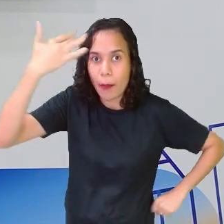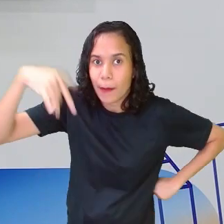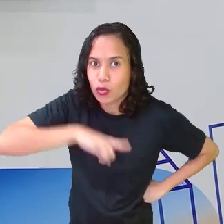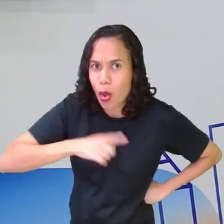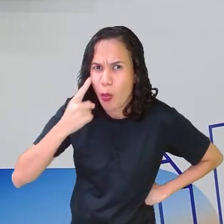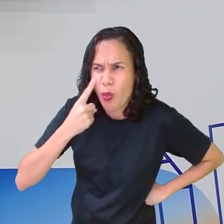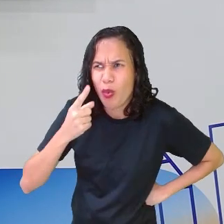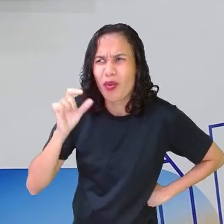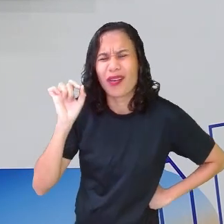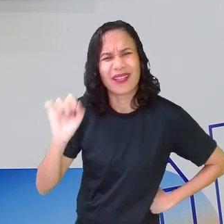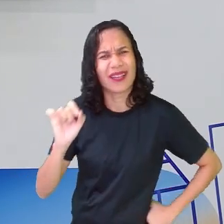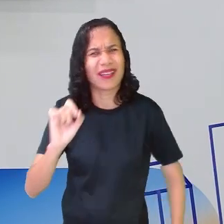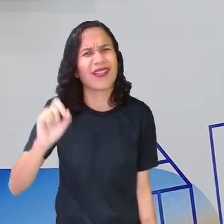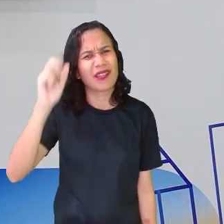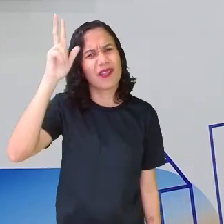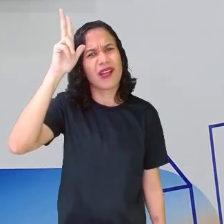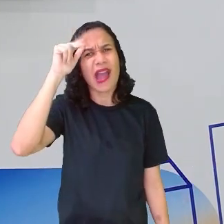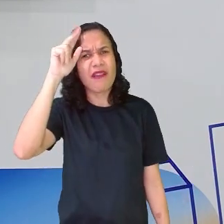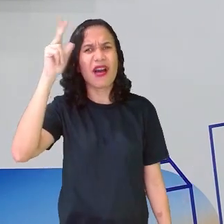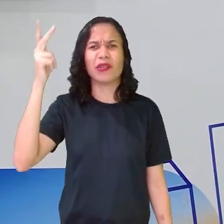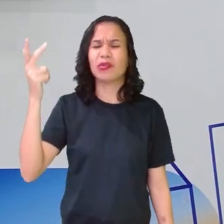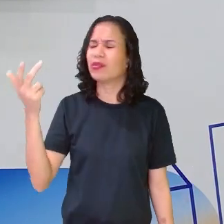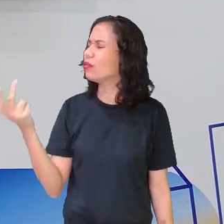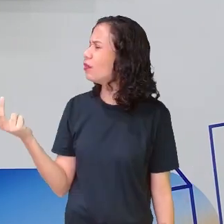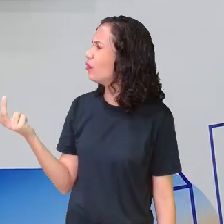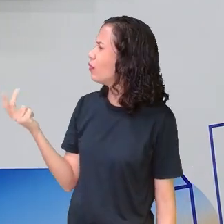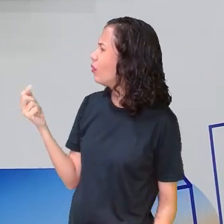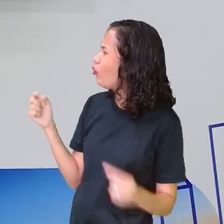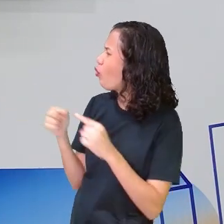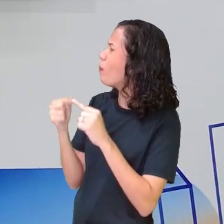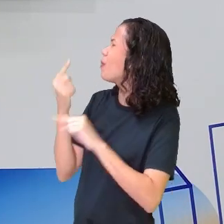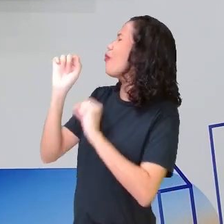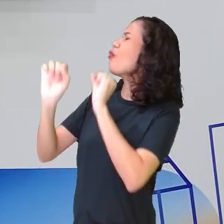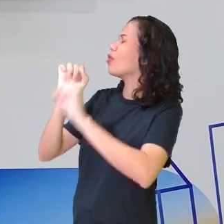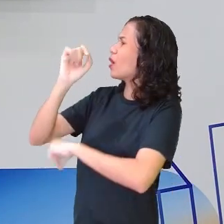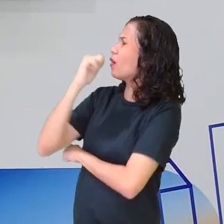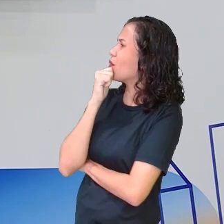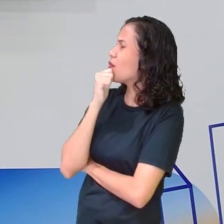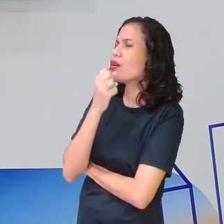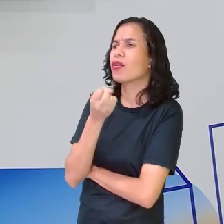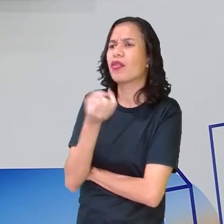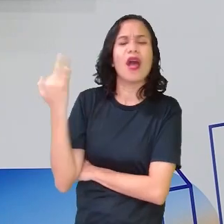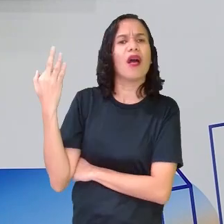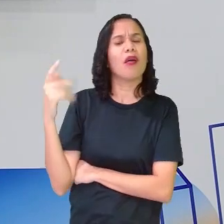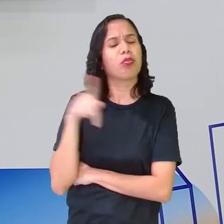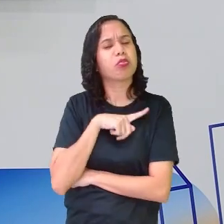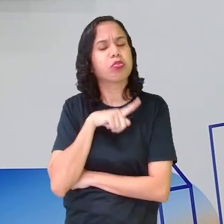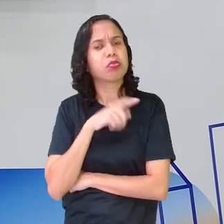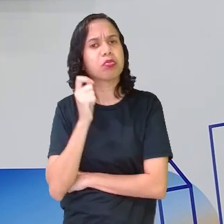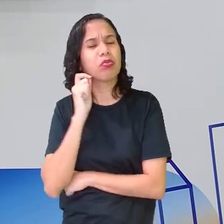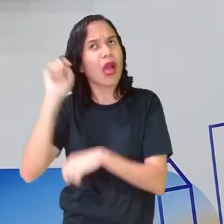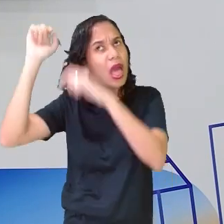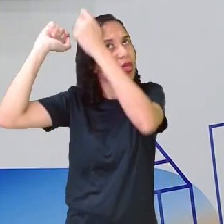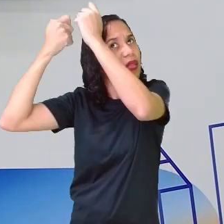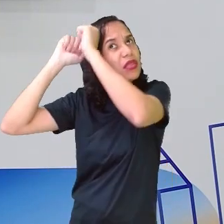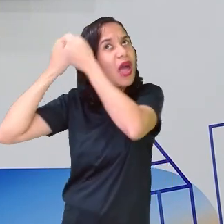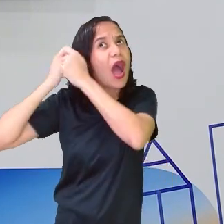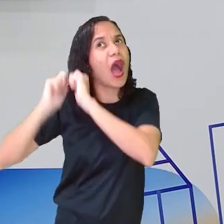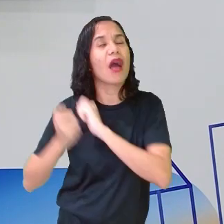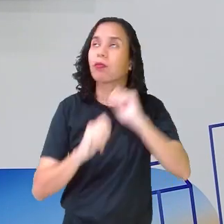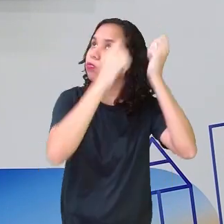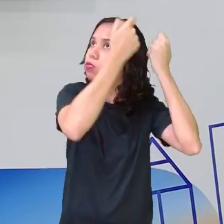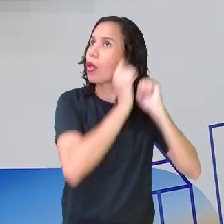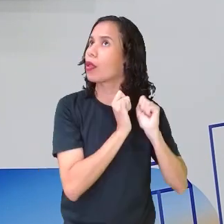Gente, o que é que esse cavalo tá fazendo aqui, ó, com a crina assim, cheia de tranças? Será que vai participar de